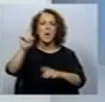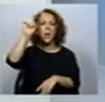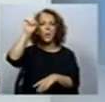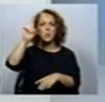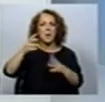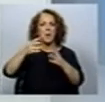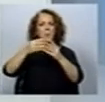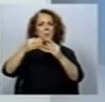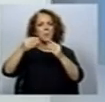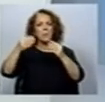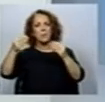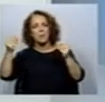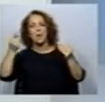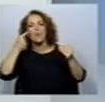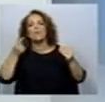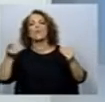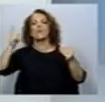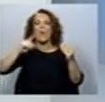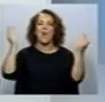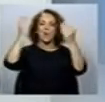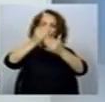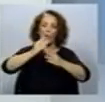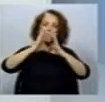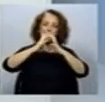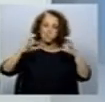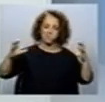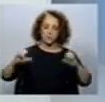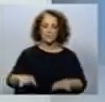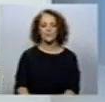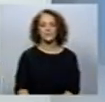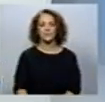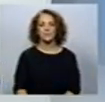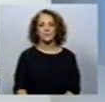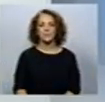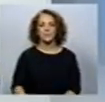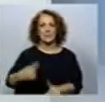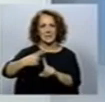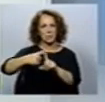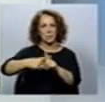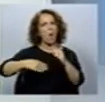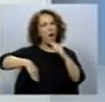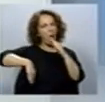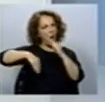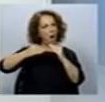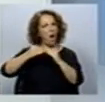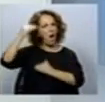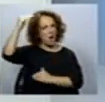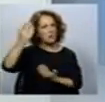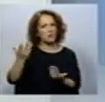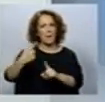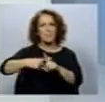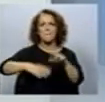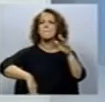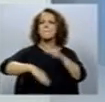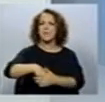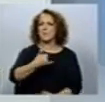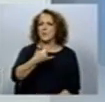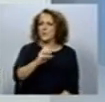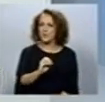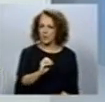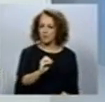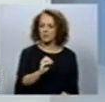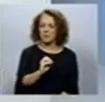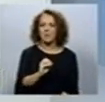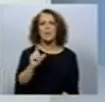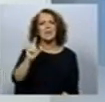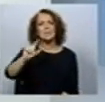mas voltando a surgir de novo para a noite. Quanto a temperaturas, elas estão elevadas, as máximas chegam até aos 20 graus e